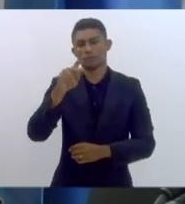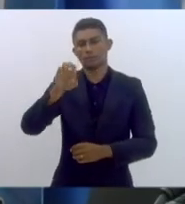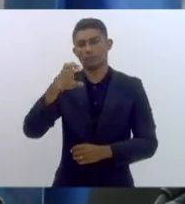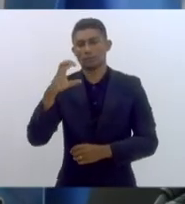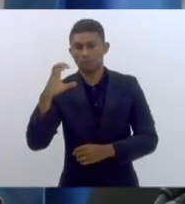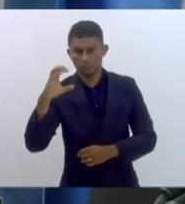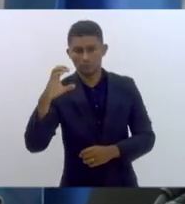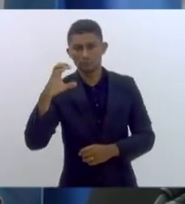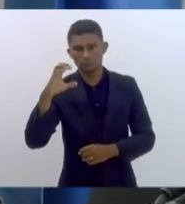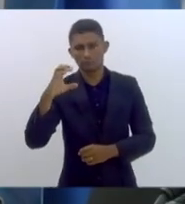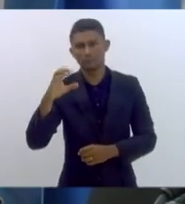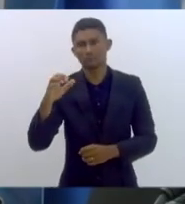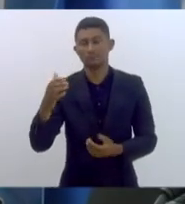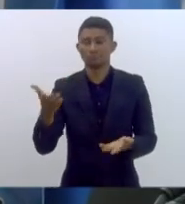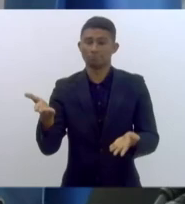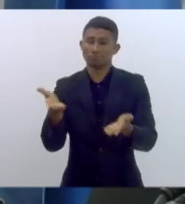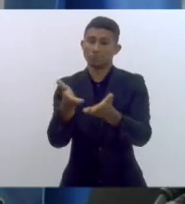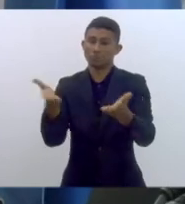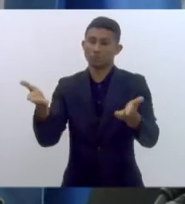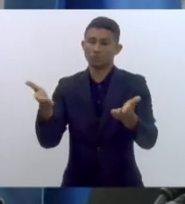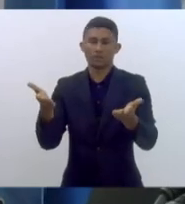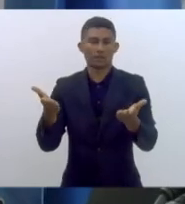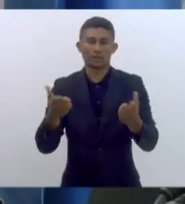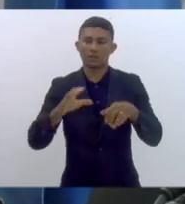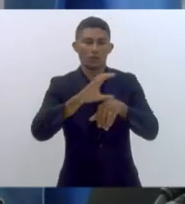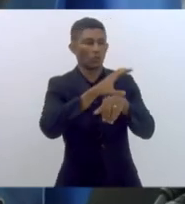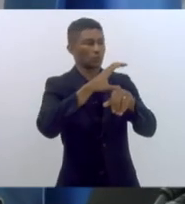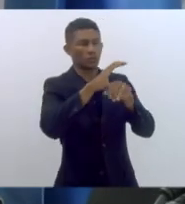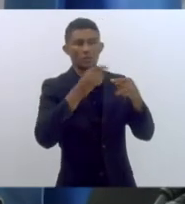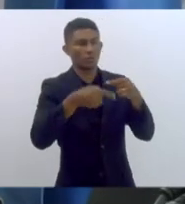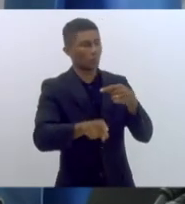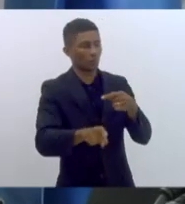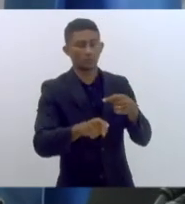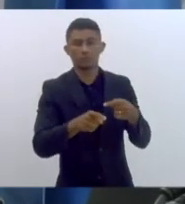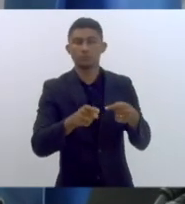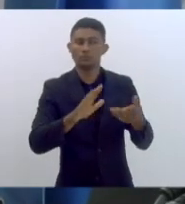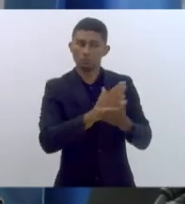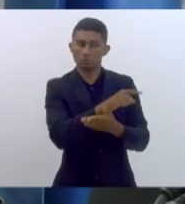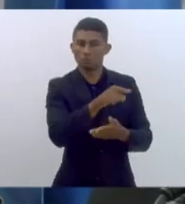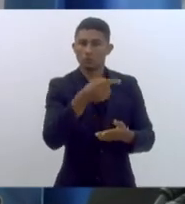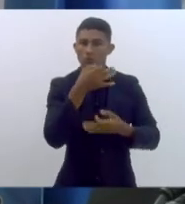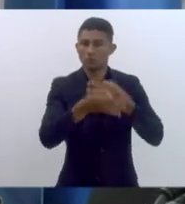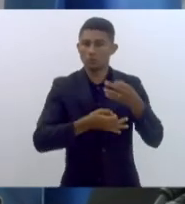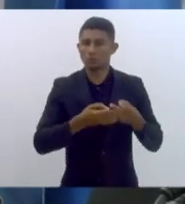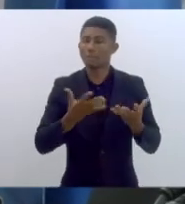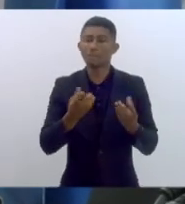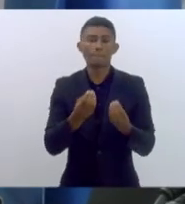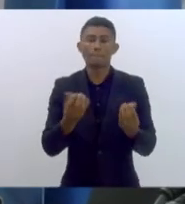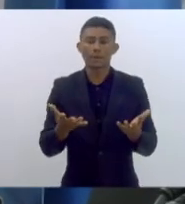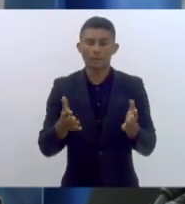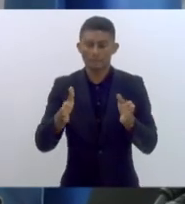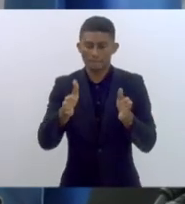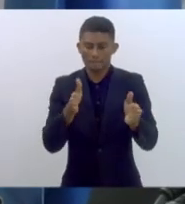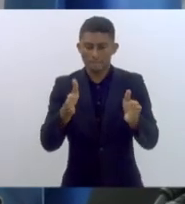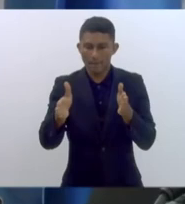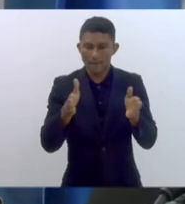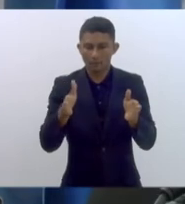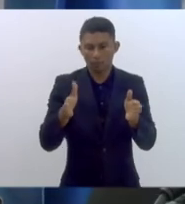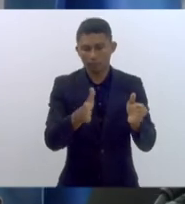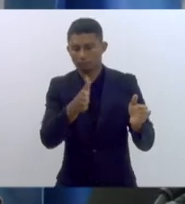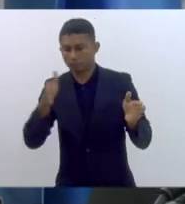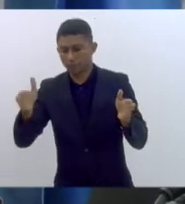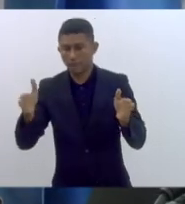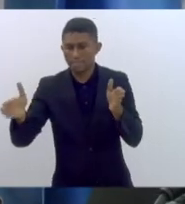que, segundo os doutos, seria inconstitucional na origem, para ampliar o prazo da